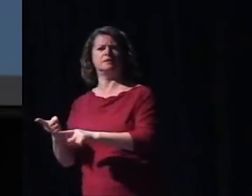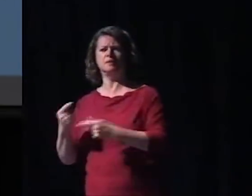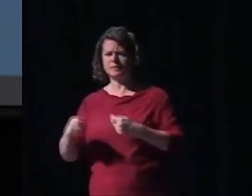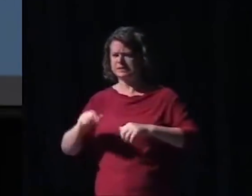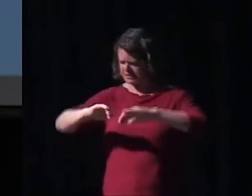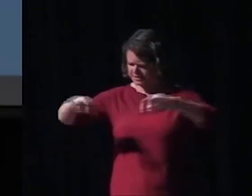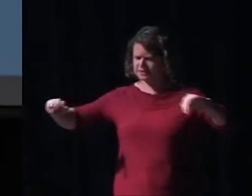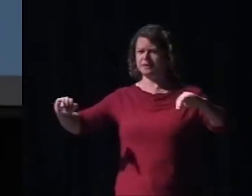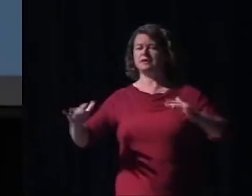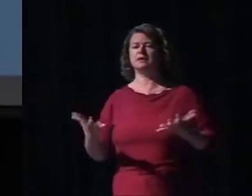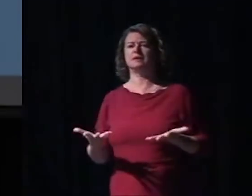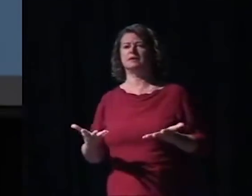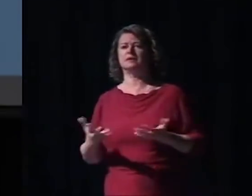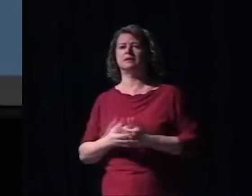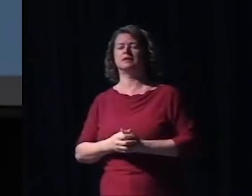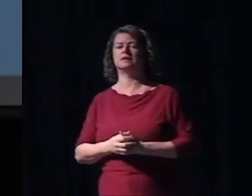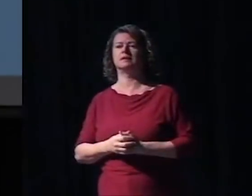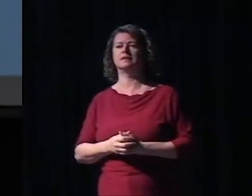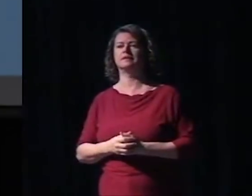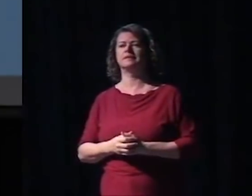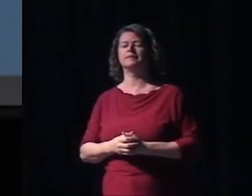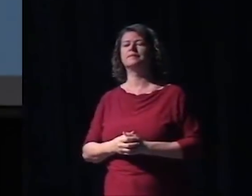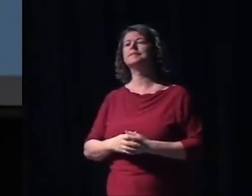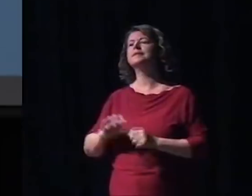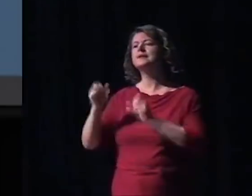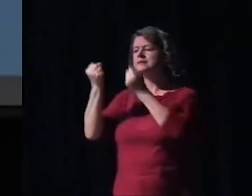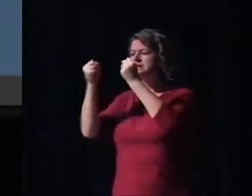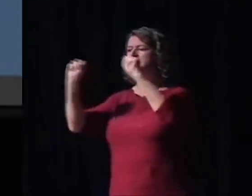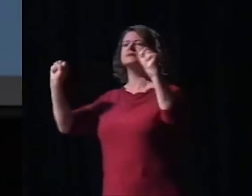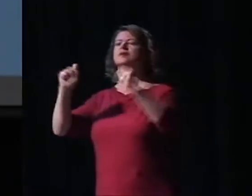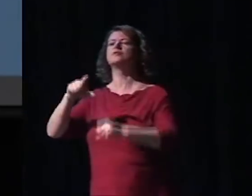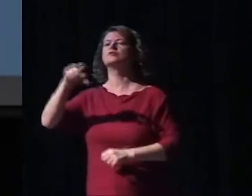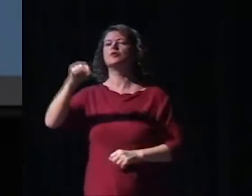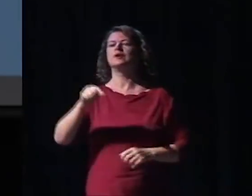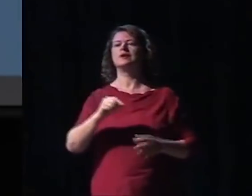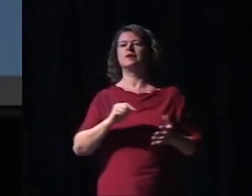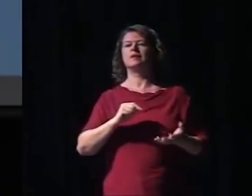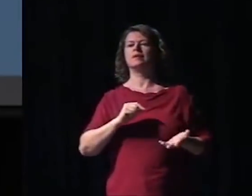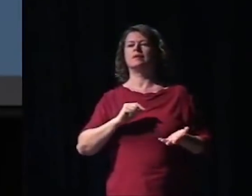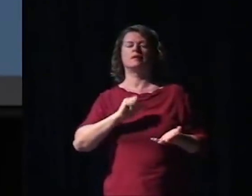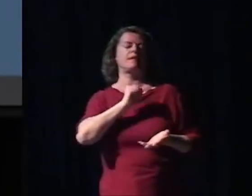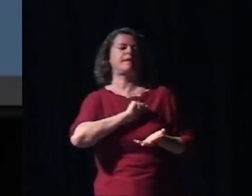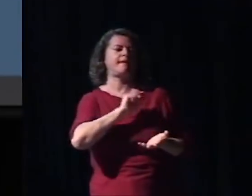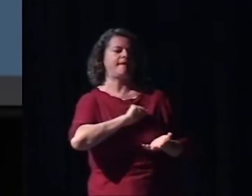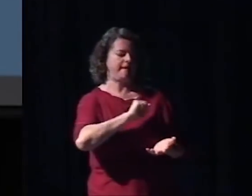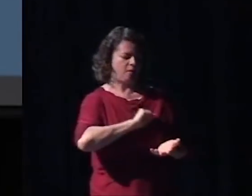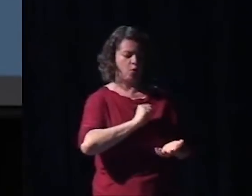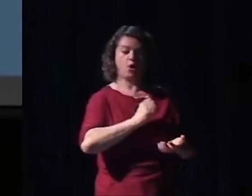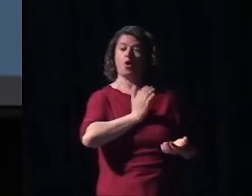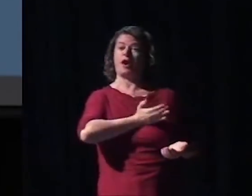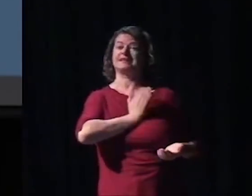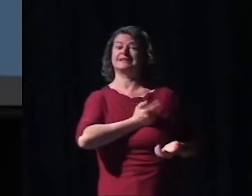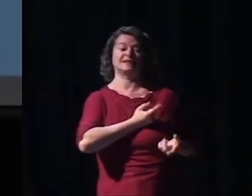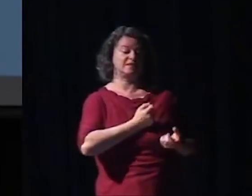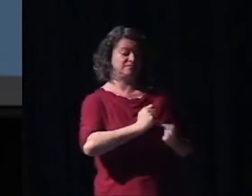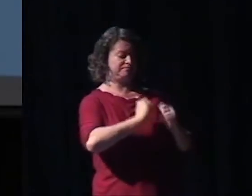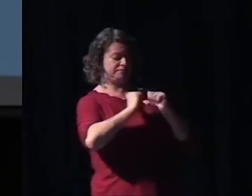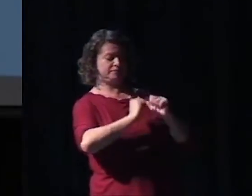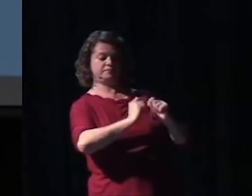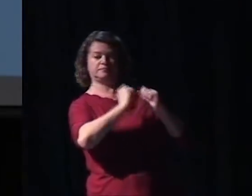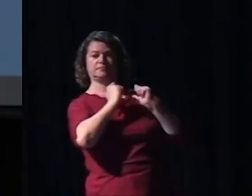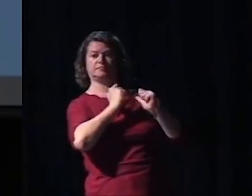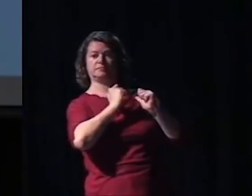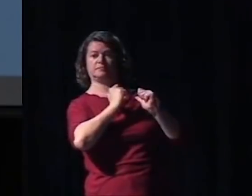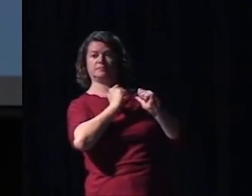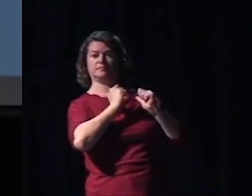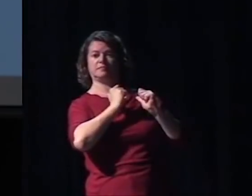pela satisfação que a paixão pode dar. Ele fez uma escolha. Ele tomou uma decisão.